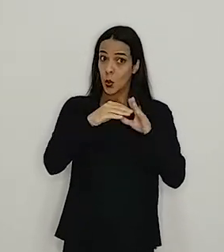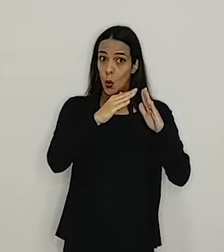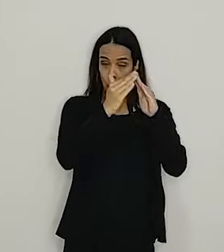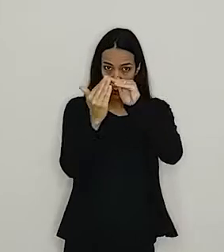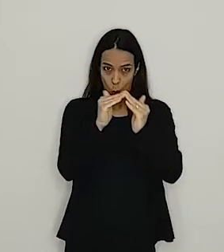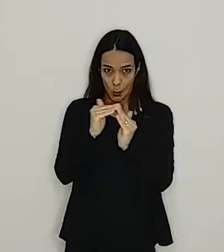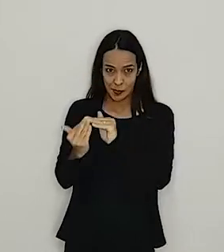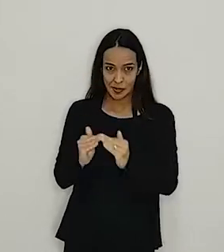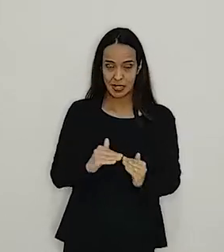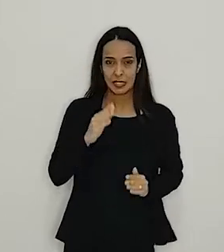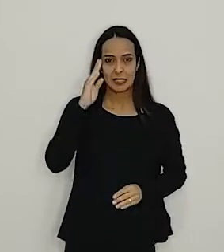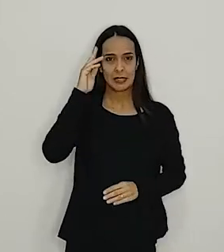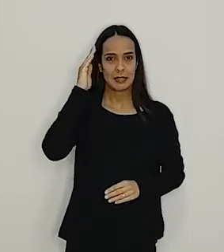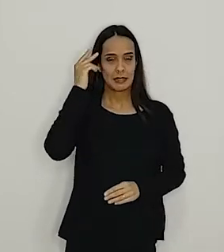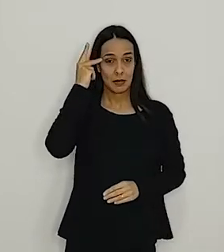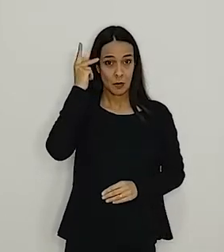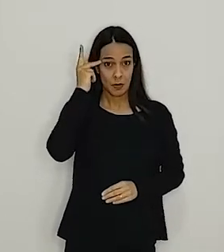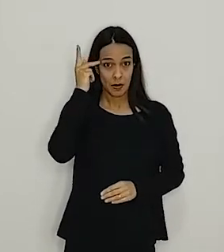comunidades de São Paulo,